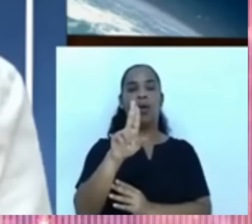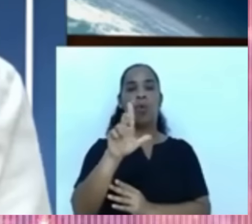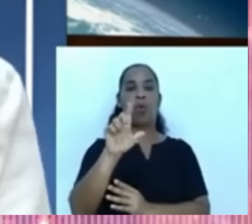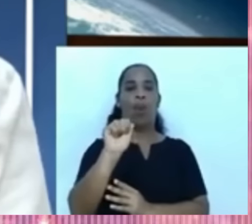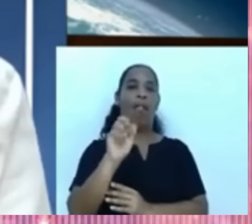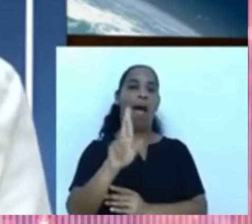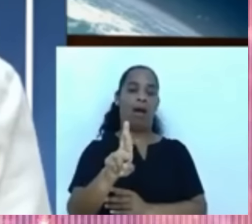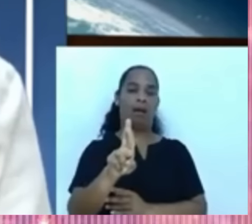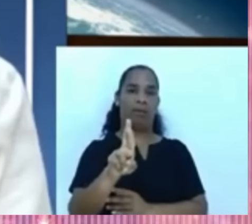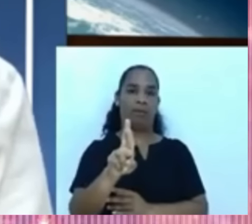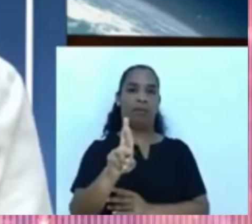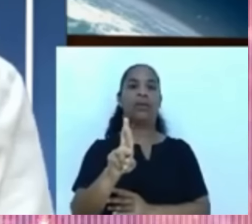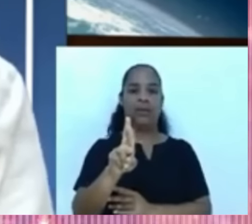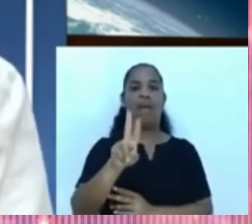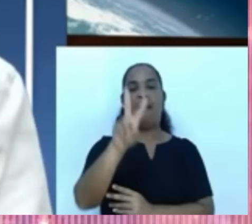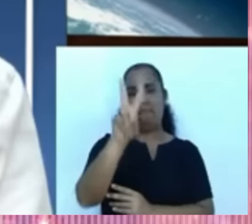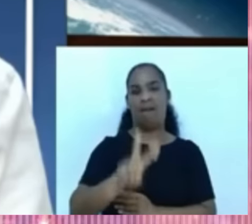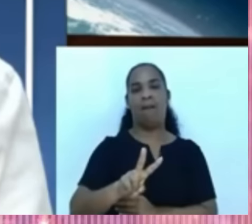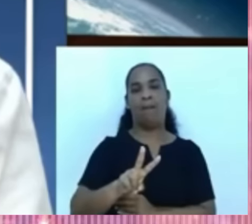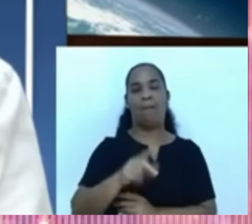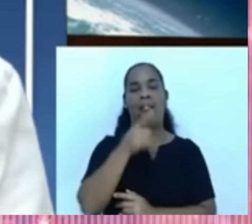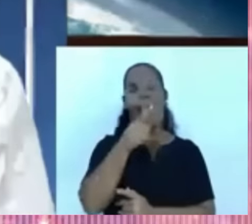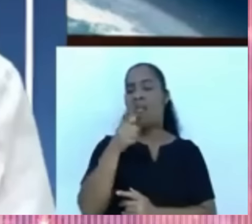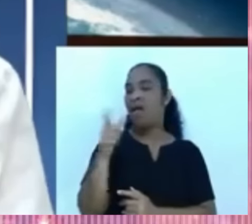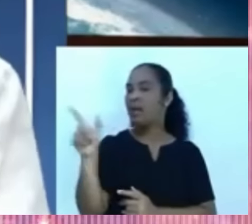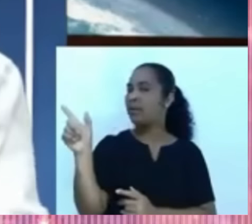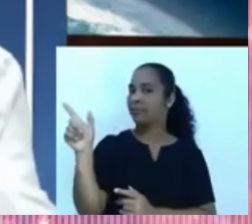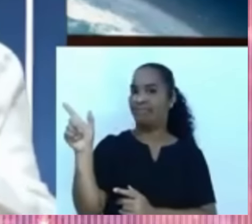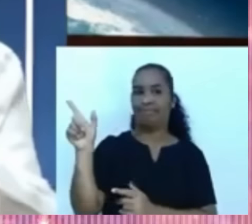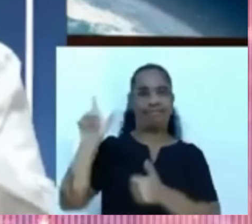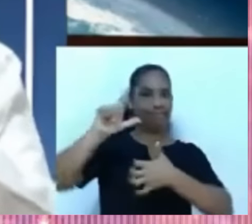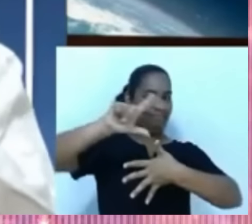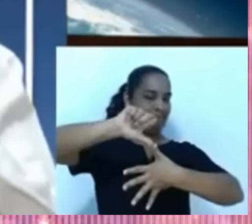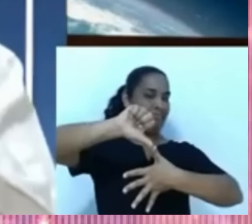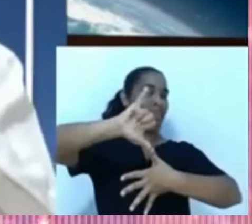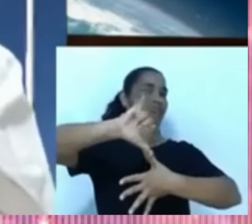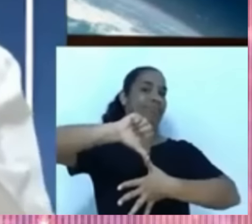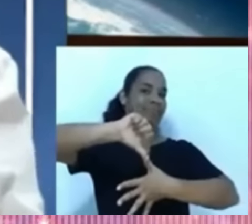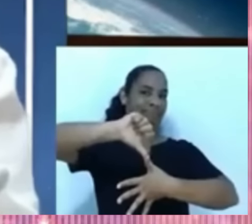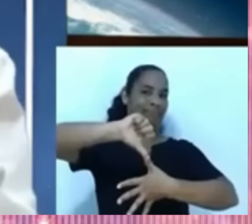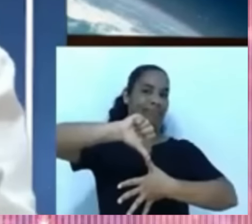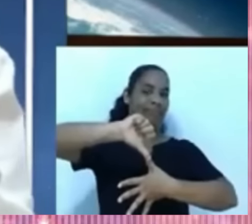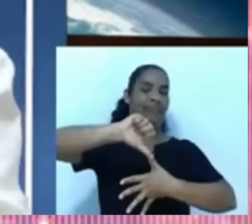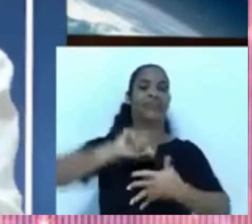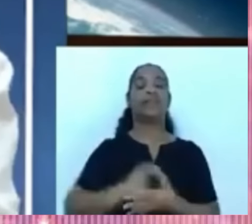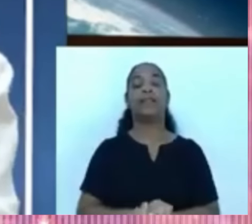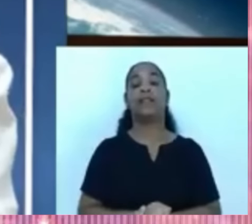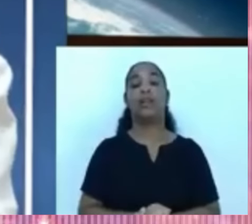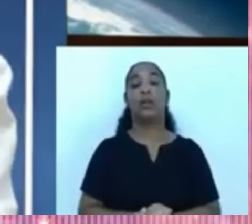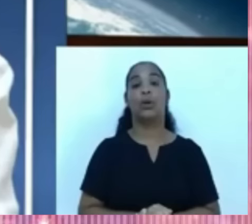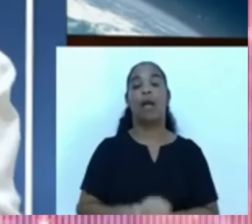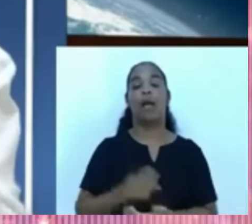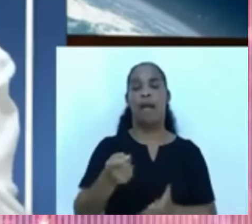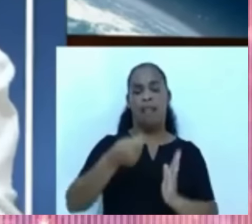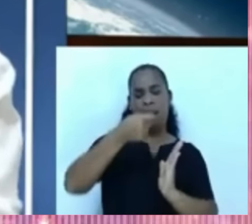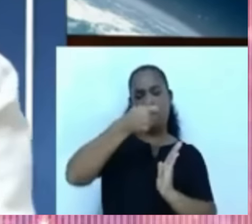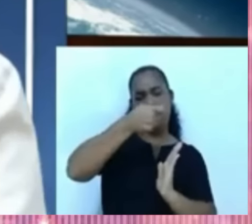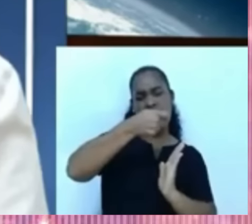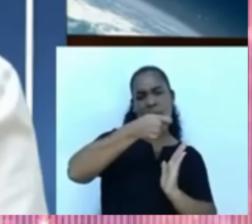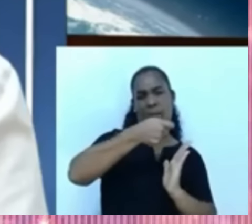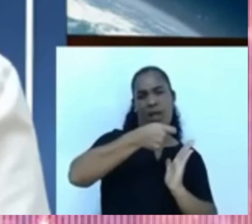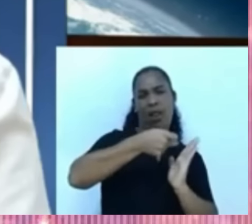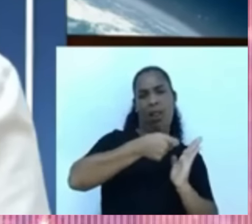irregulares das línguas neolatinas escreveu toda uma tese para